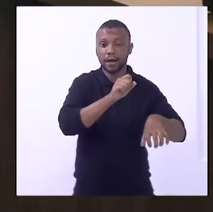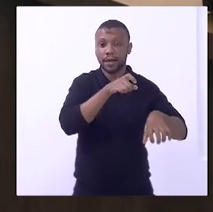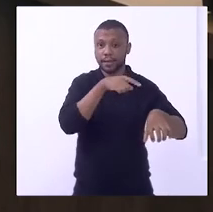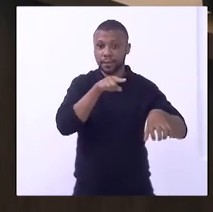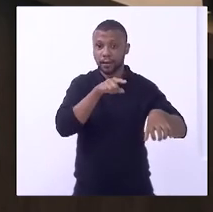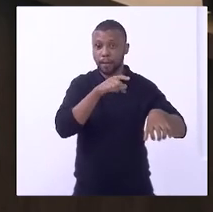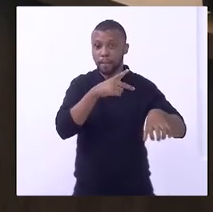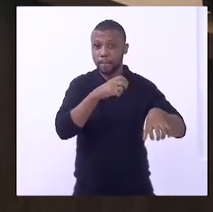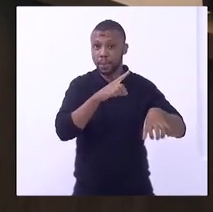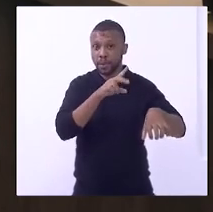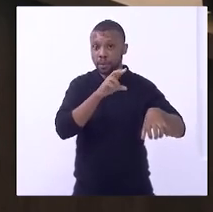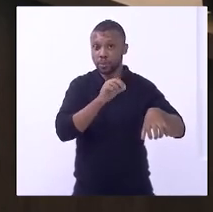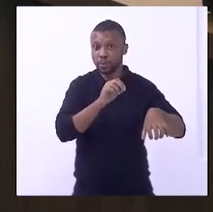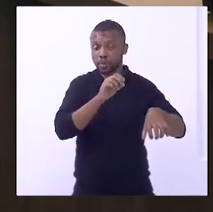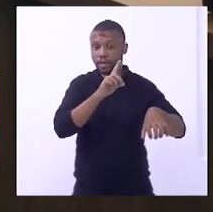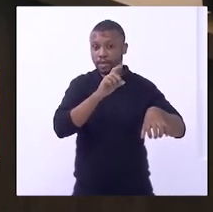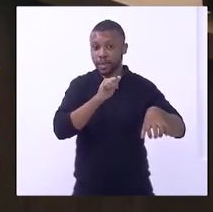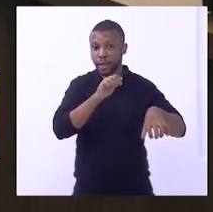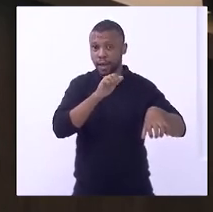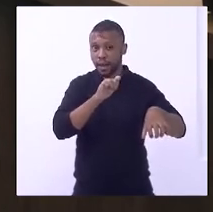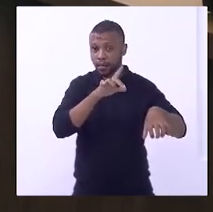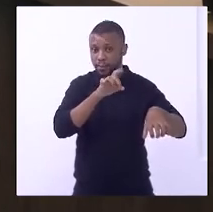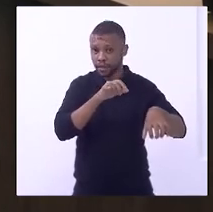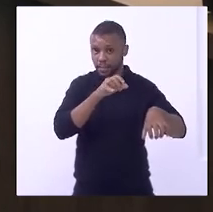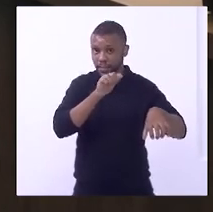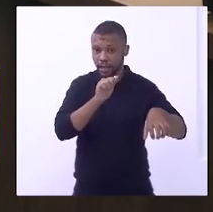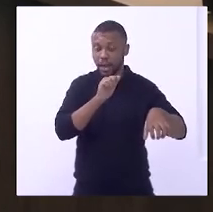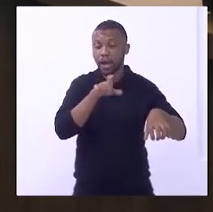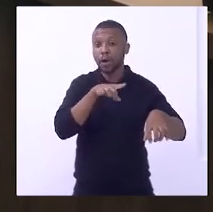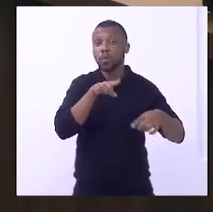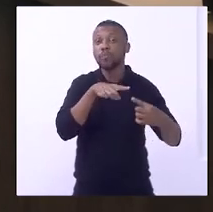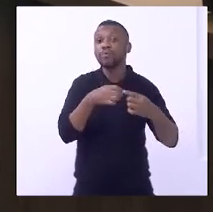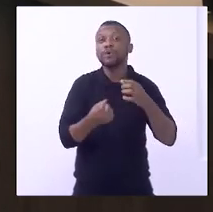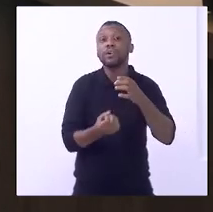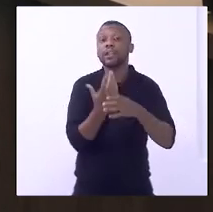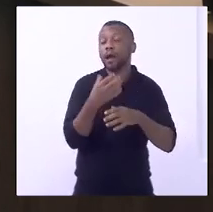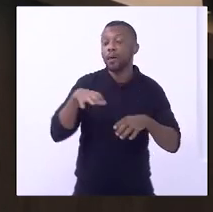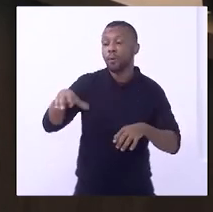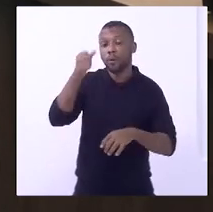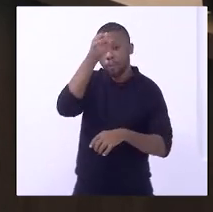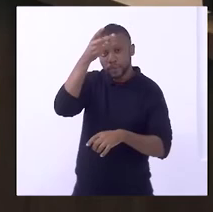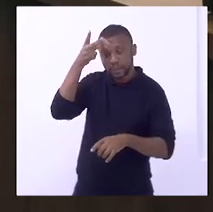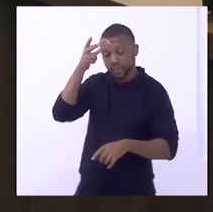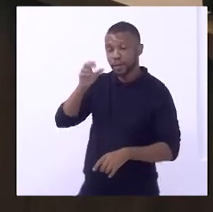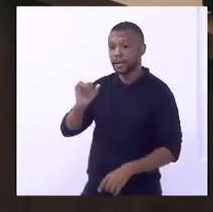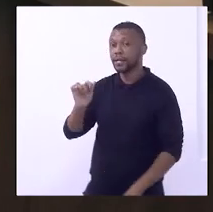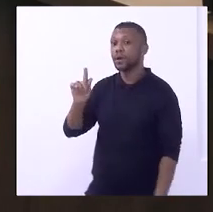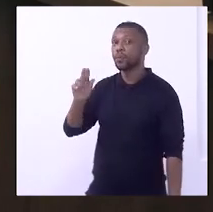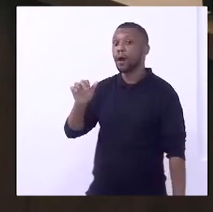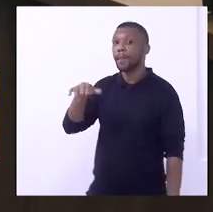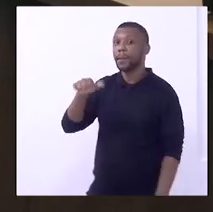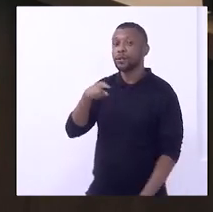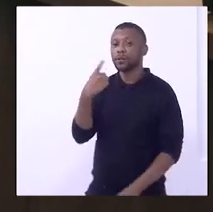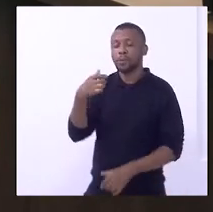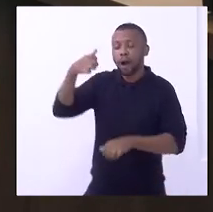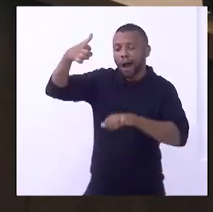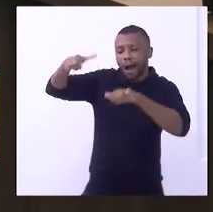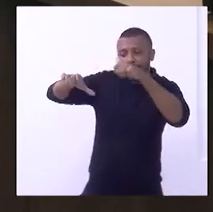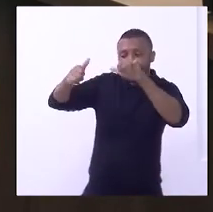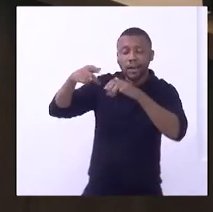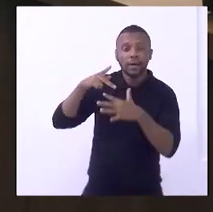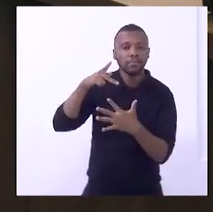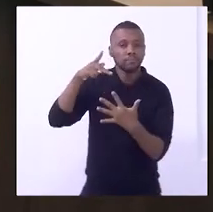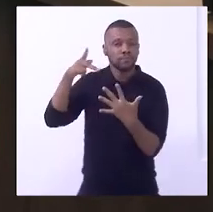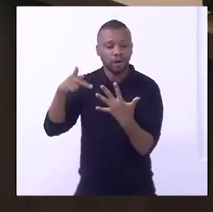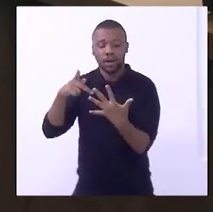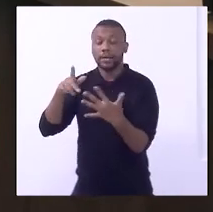de Guaba. Então, nós estamos atualizando esses parâmetros que não foram respeitados, portanto, eu tenho certeza